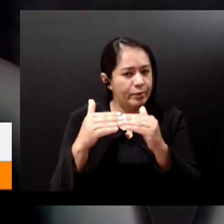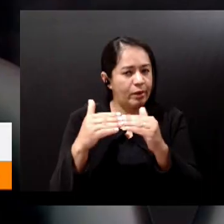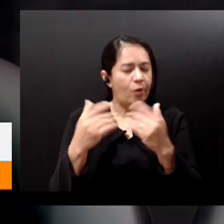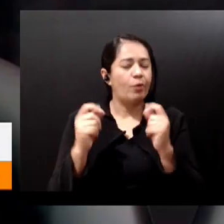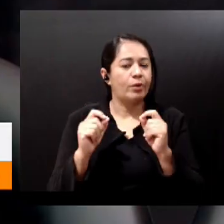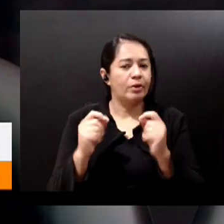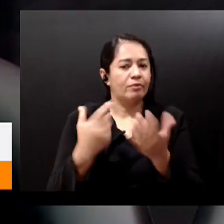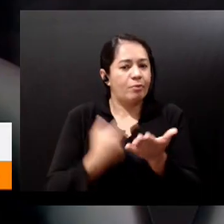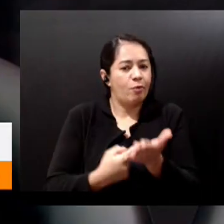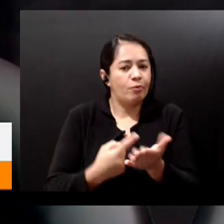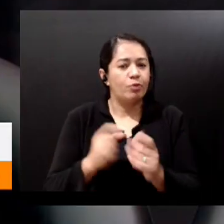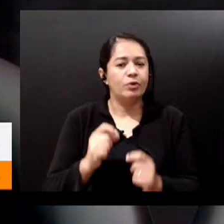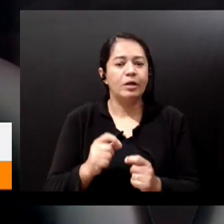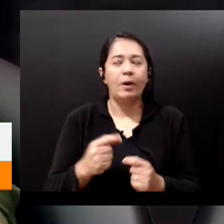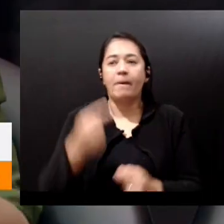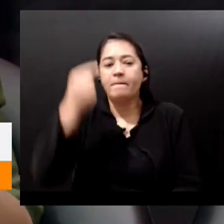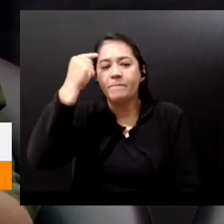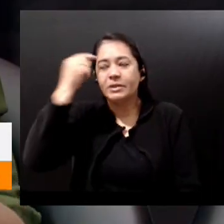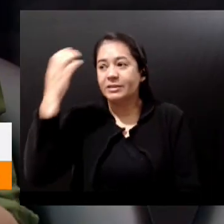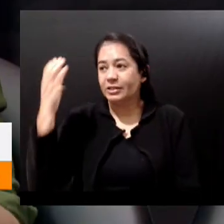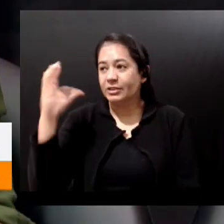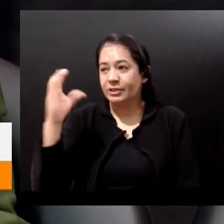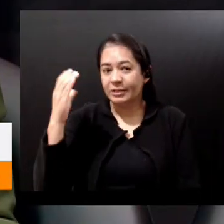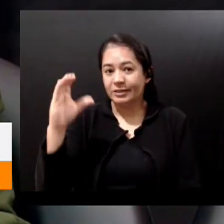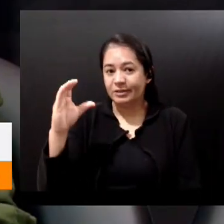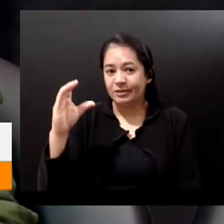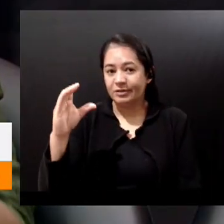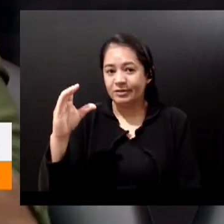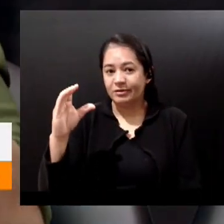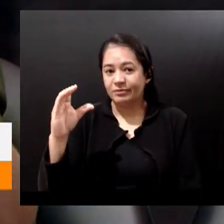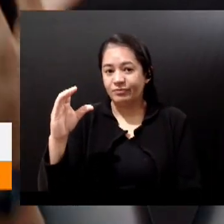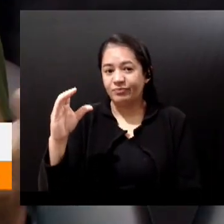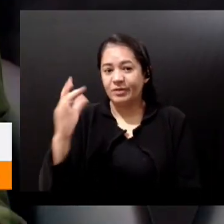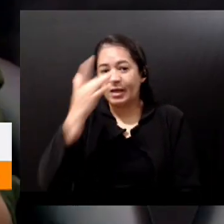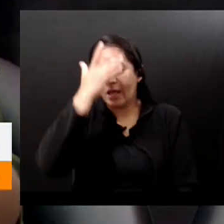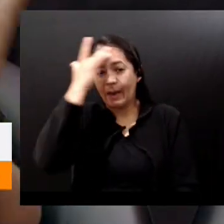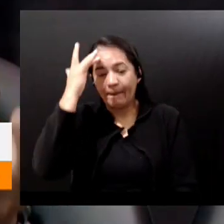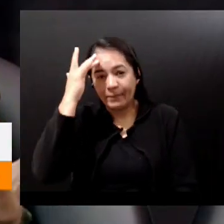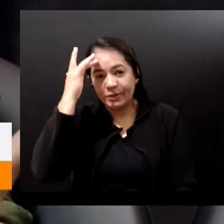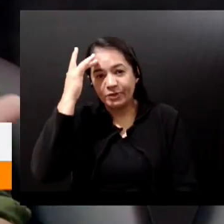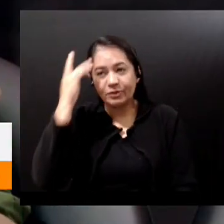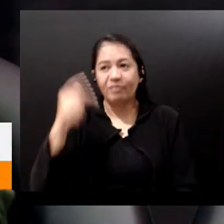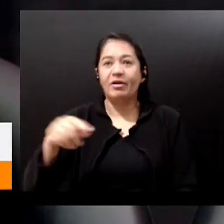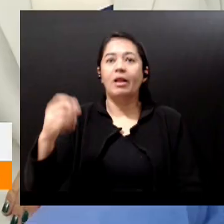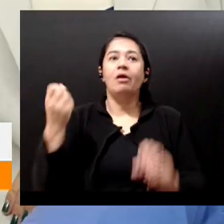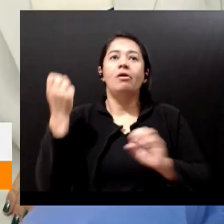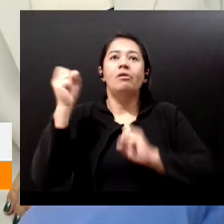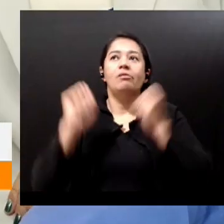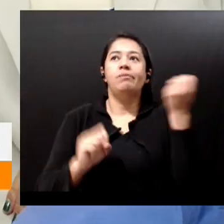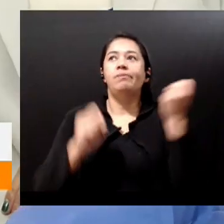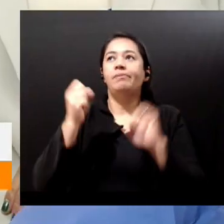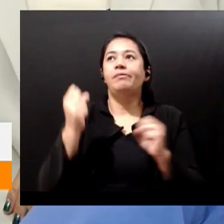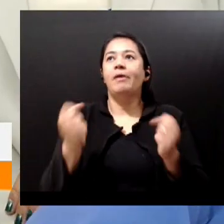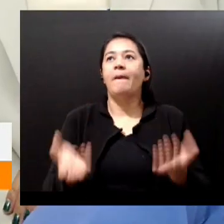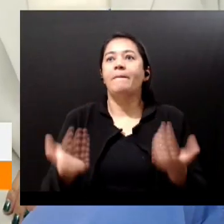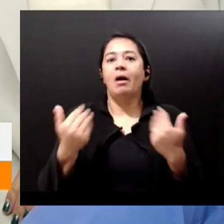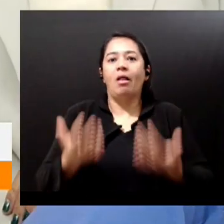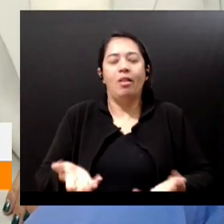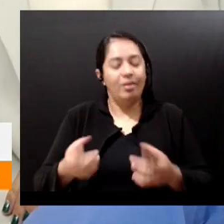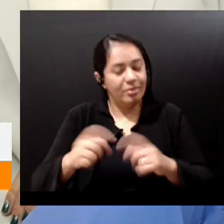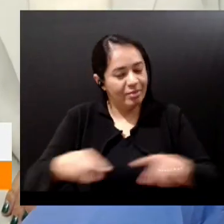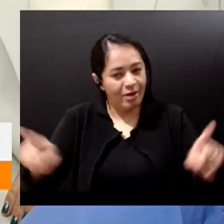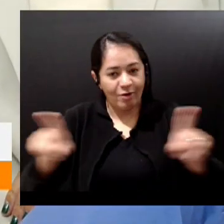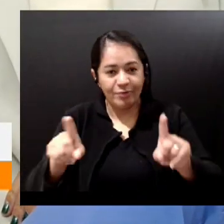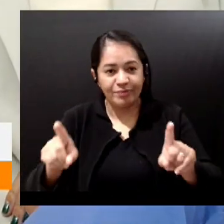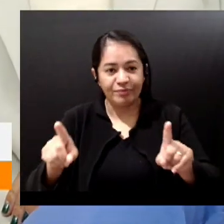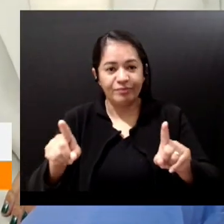cientificamente numa música como clássica. O sujeito vai na academia puxar um ferro, vai achar que aquilo vai trazer mais músicos para ele. Isso em termos científicos. Agora,